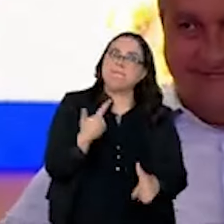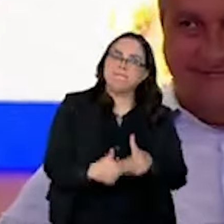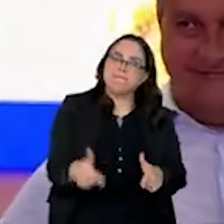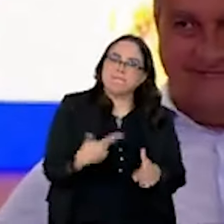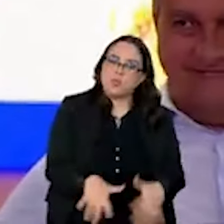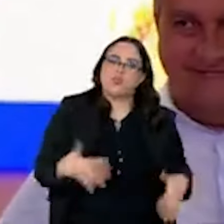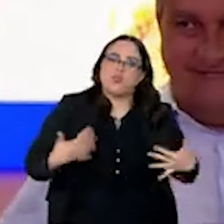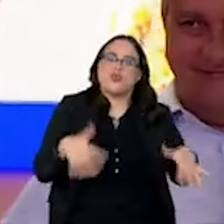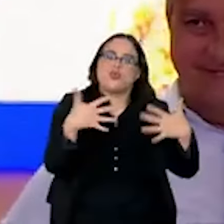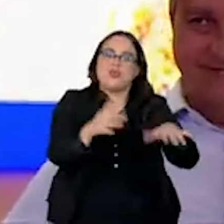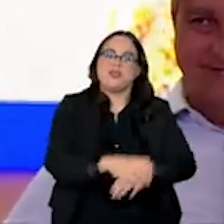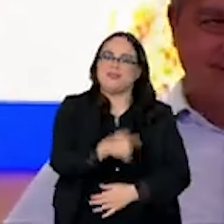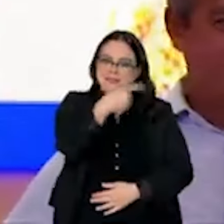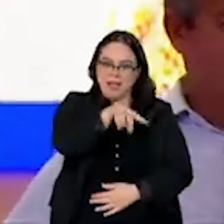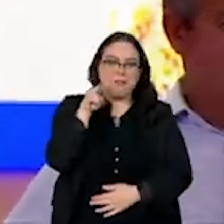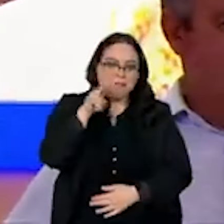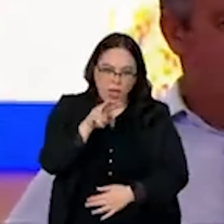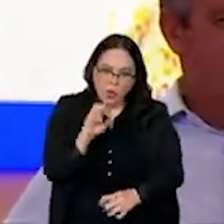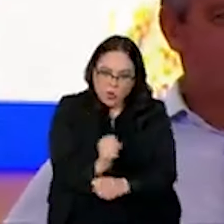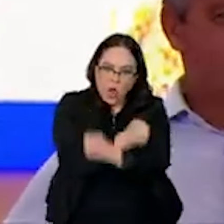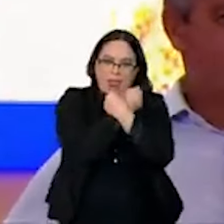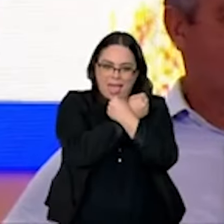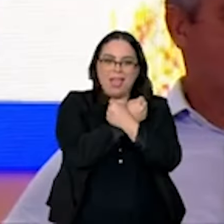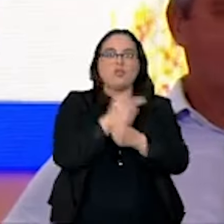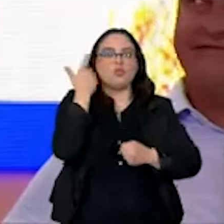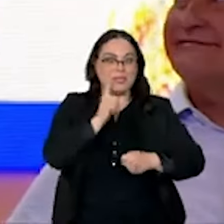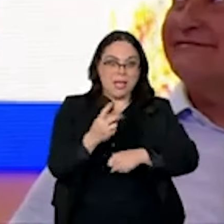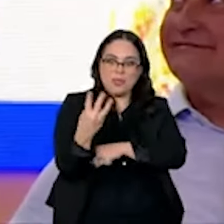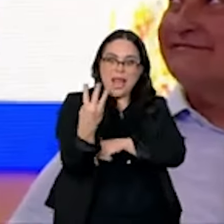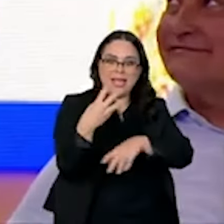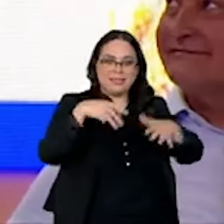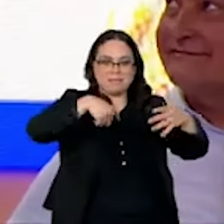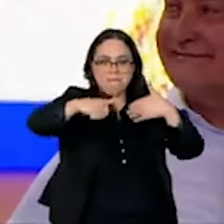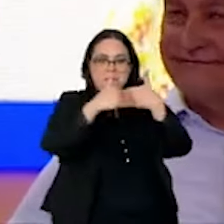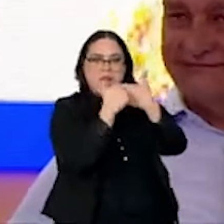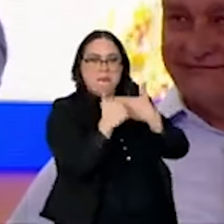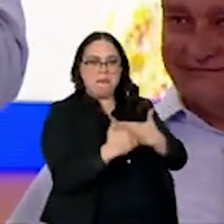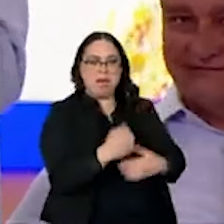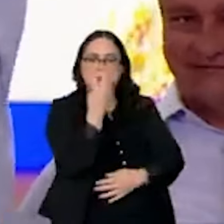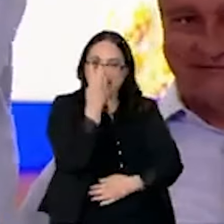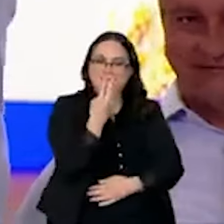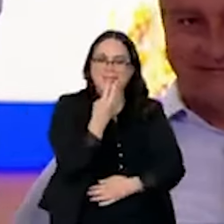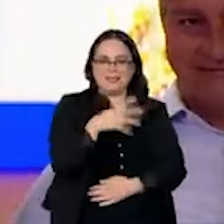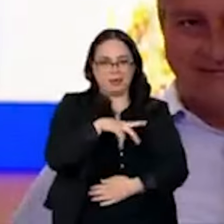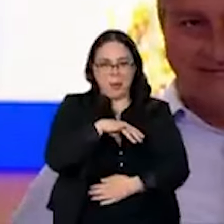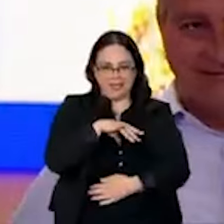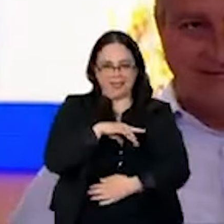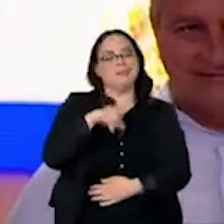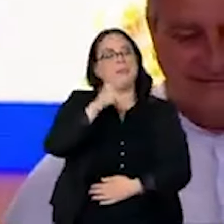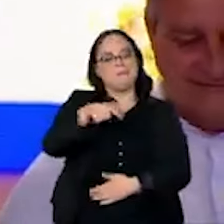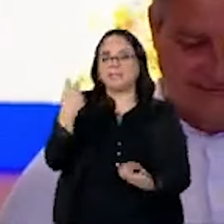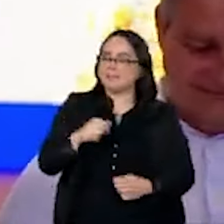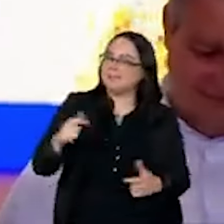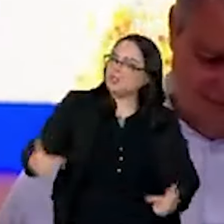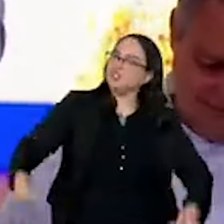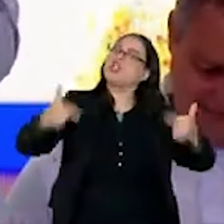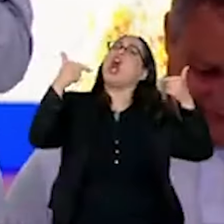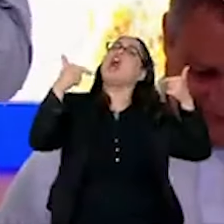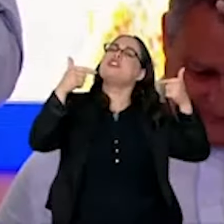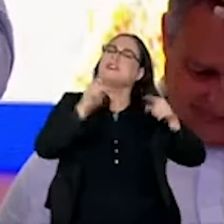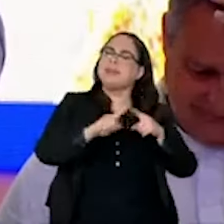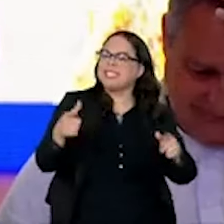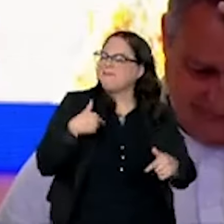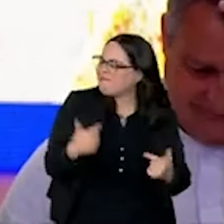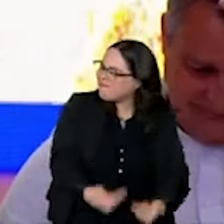lascado. Você viu o nosso goleirinho, pegou 3 pênaltis outro dia. Então é preciso ter muita sorte. Mas eu tenho